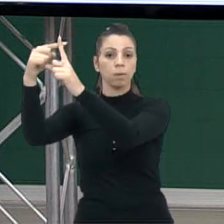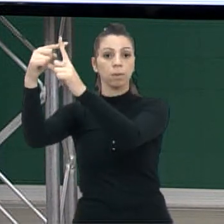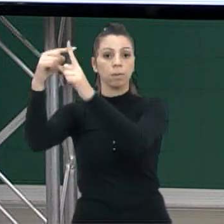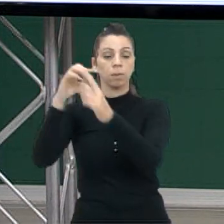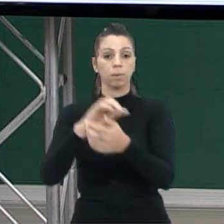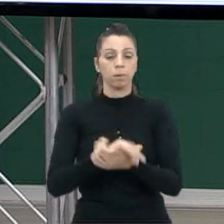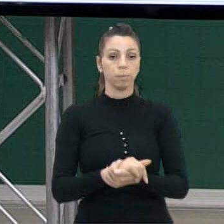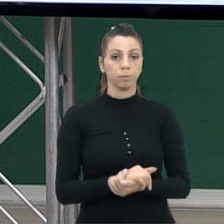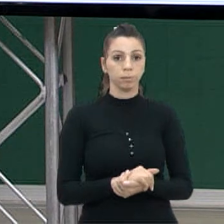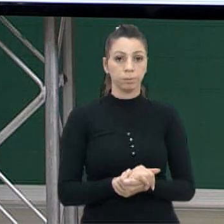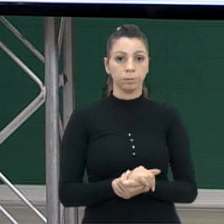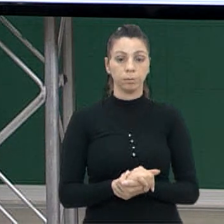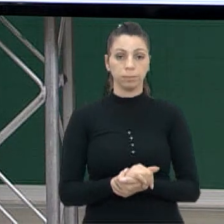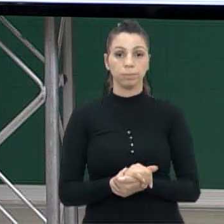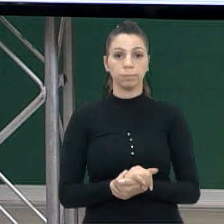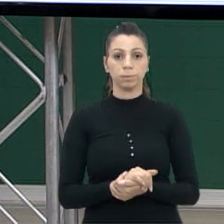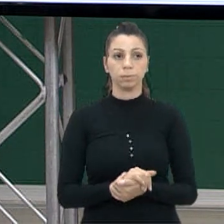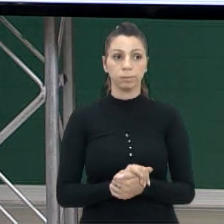letras sem problema nenhum.